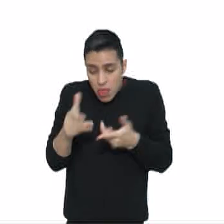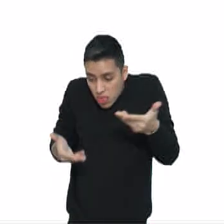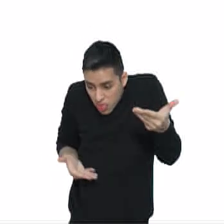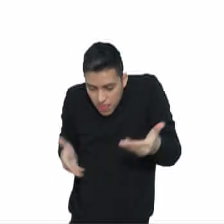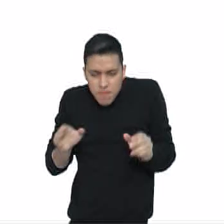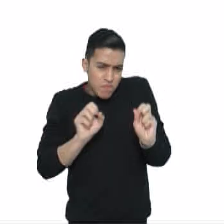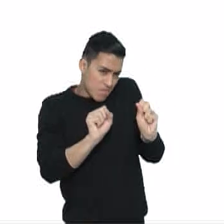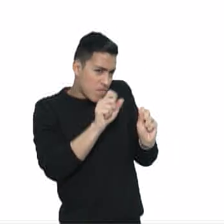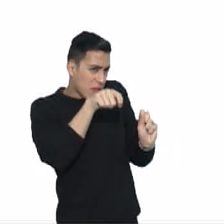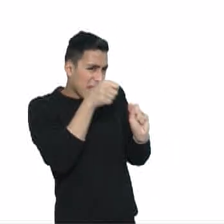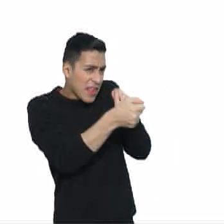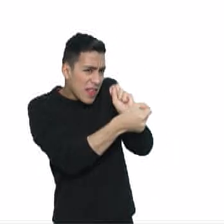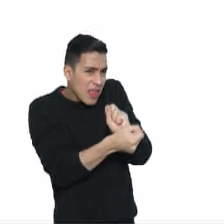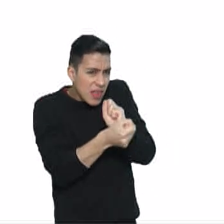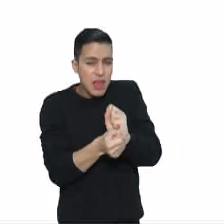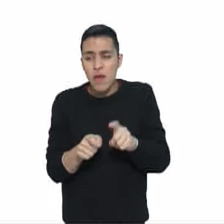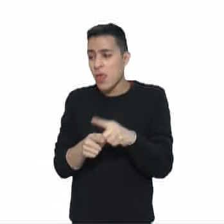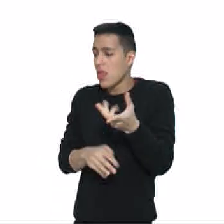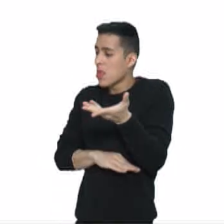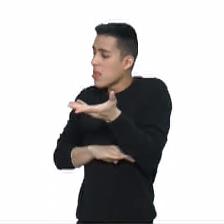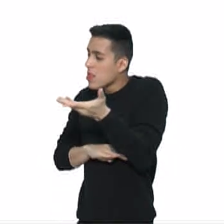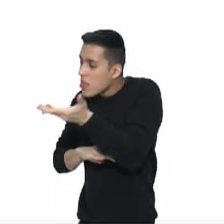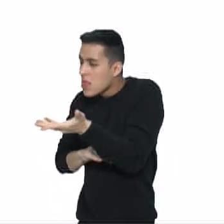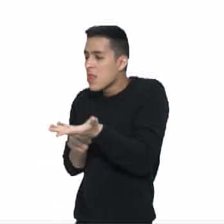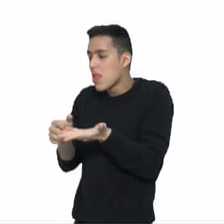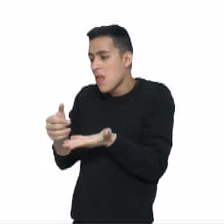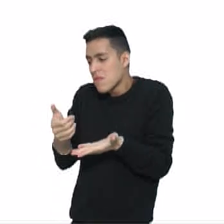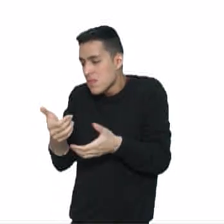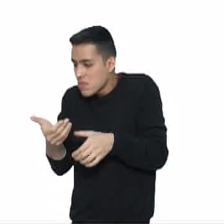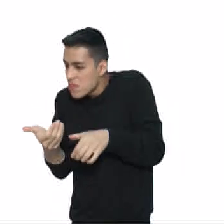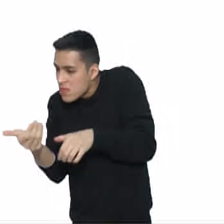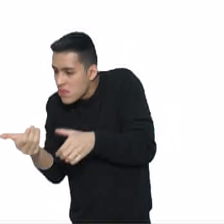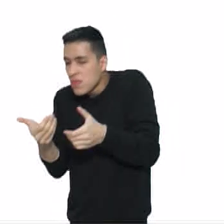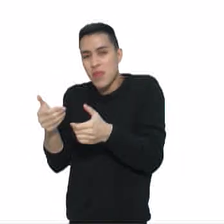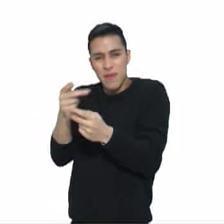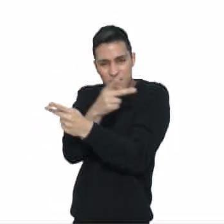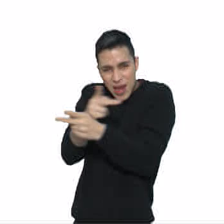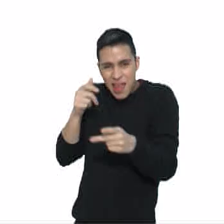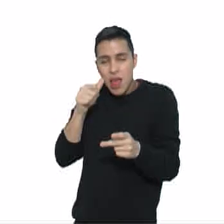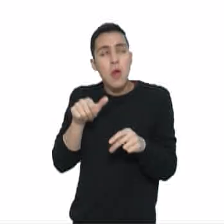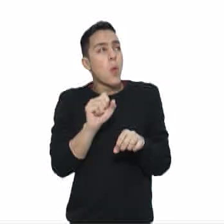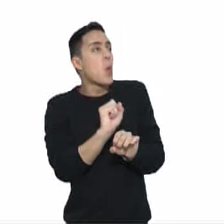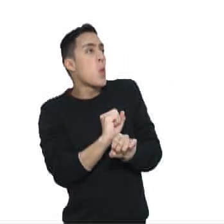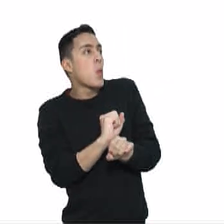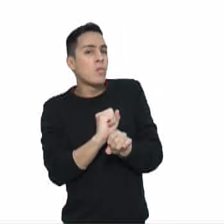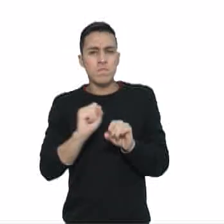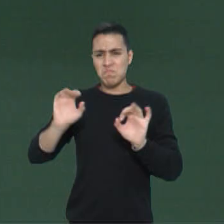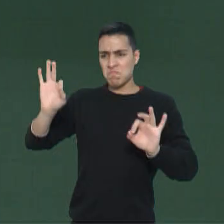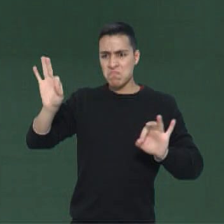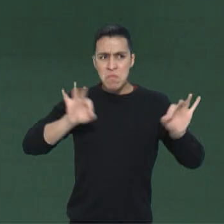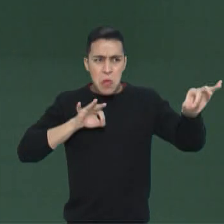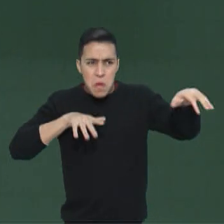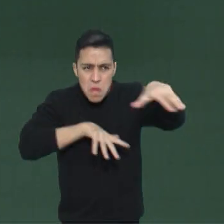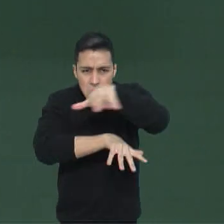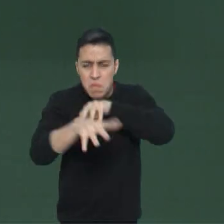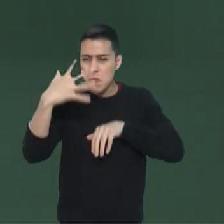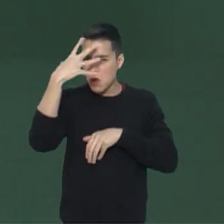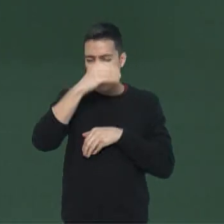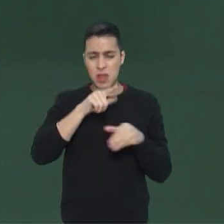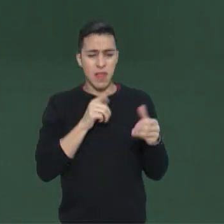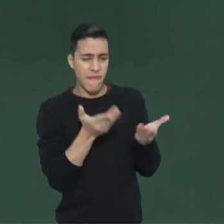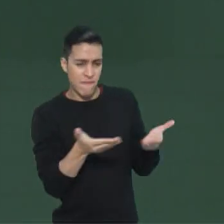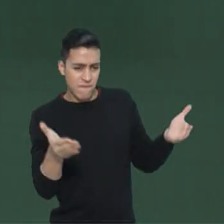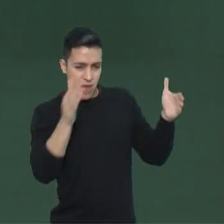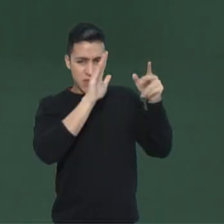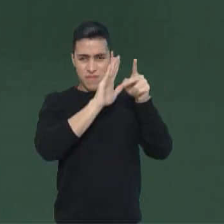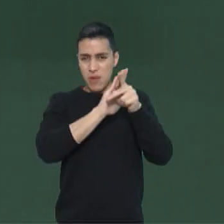uma escrava, que iria servir uma bebida para elas. A decoração, né, muito bem decorada, vasos